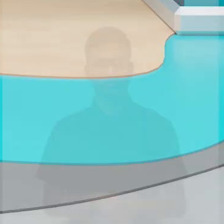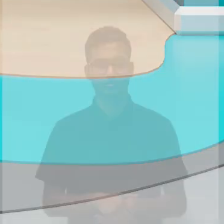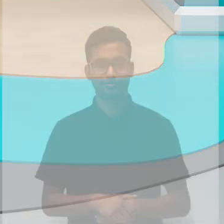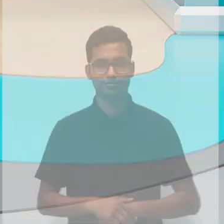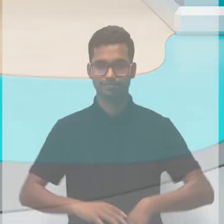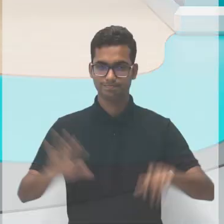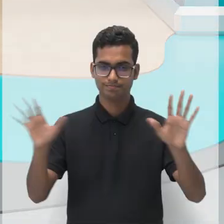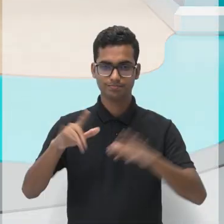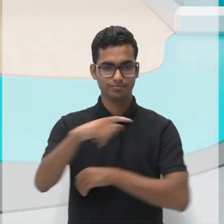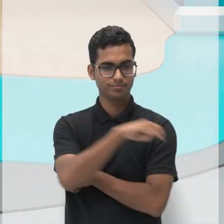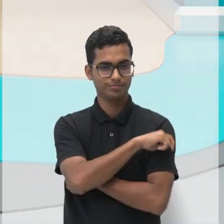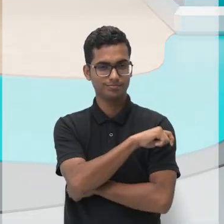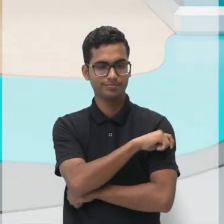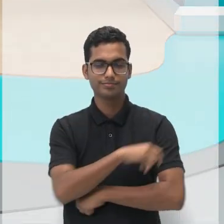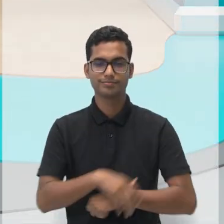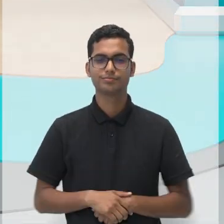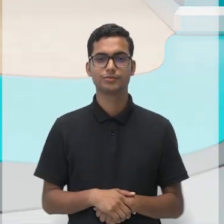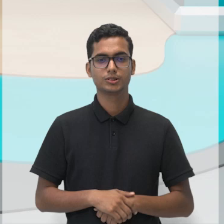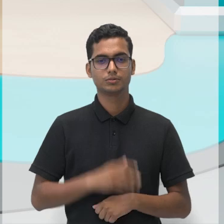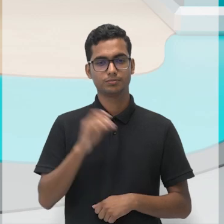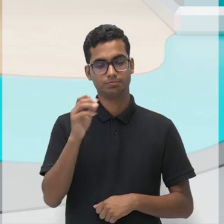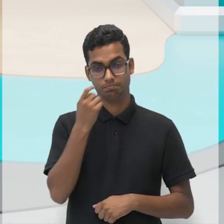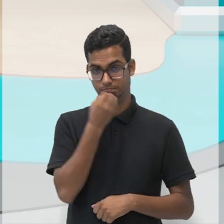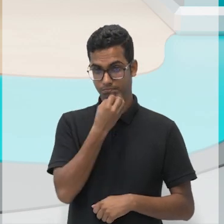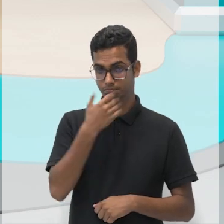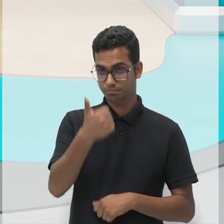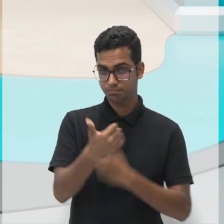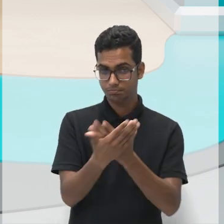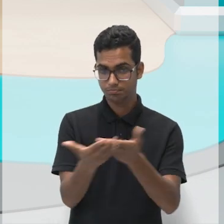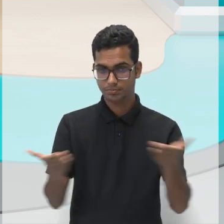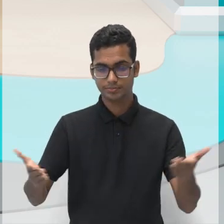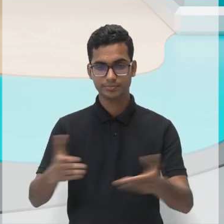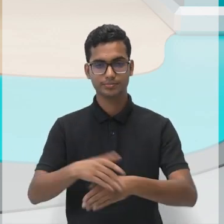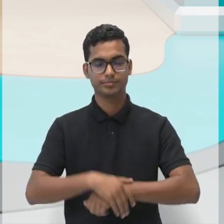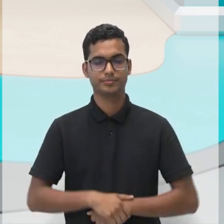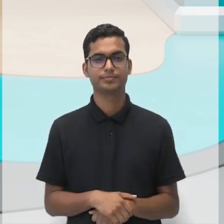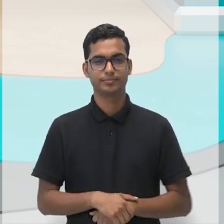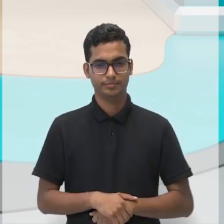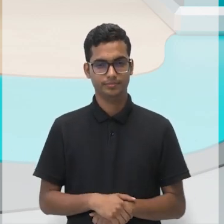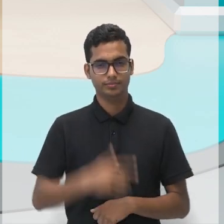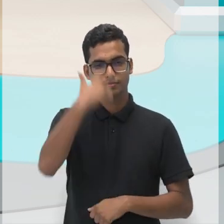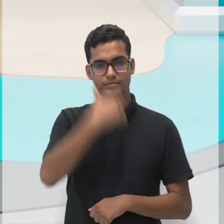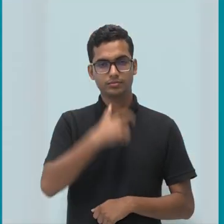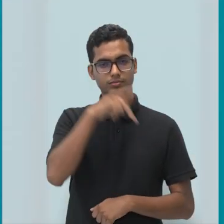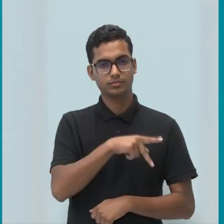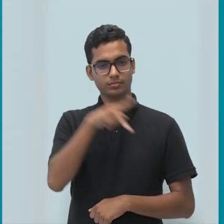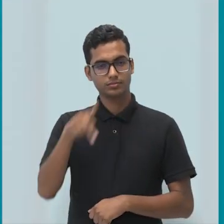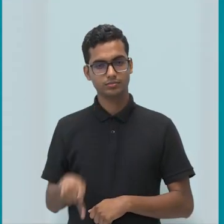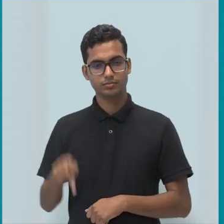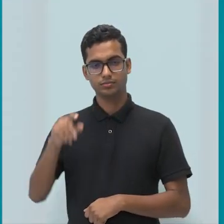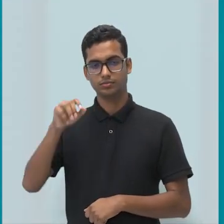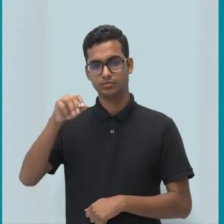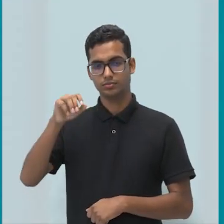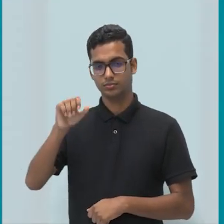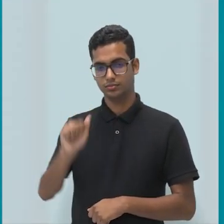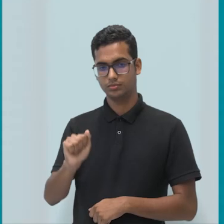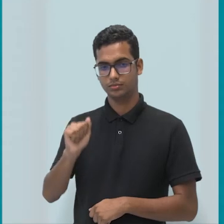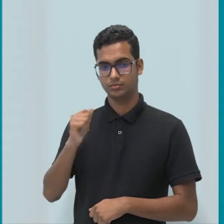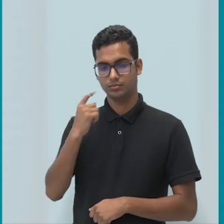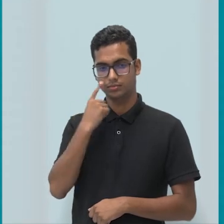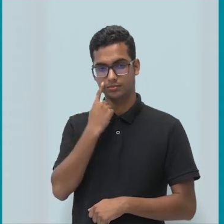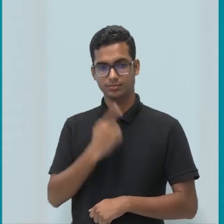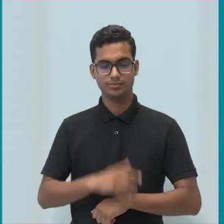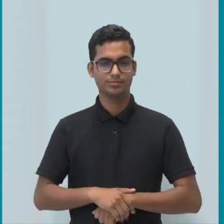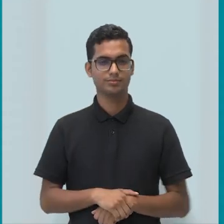Hey guys, how's it going? Oi pessoal, como é que vocês estão? Eu sou a professora Cristiane Mourão e vocês